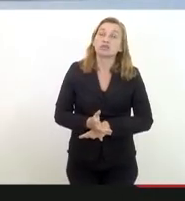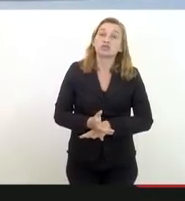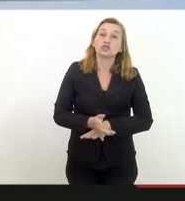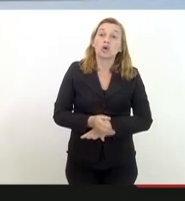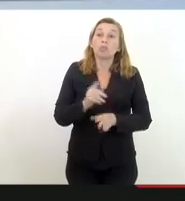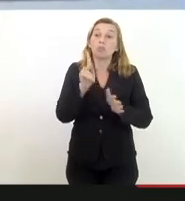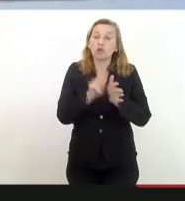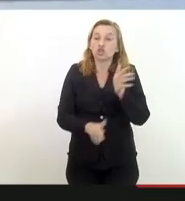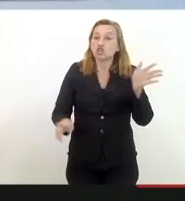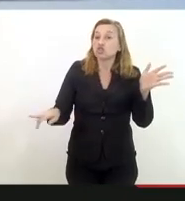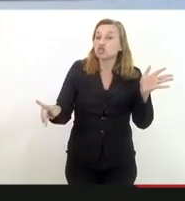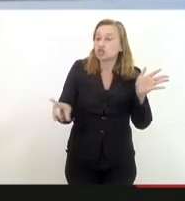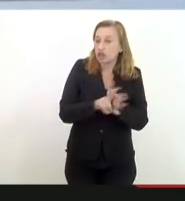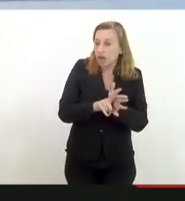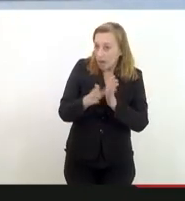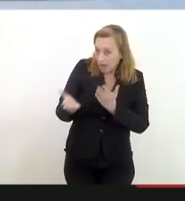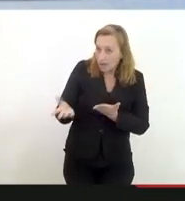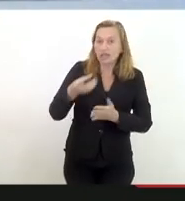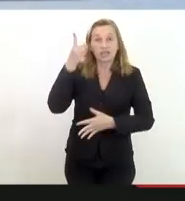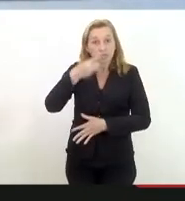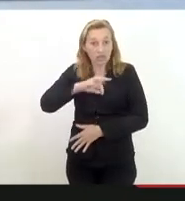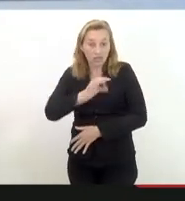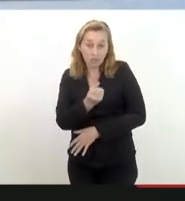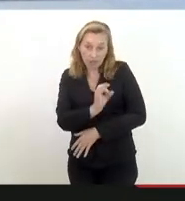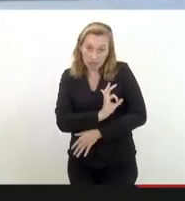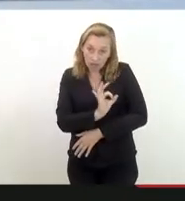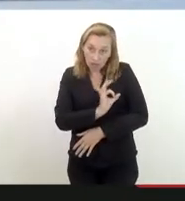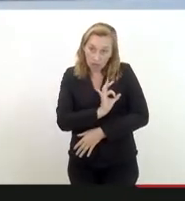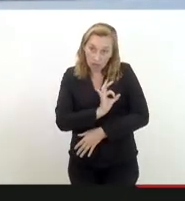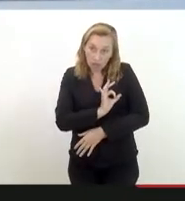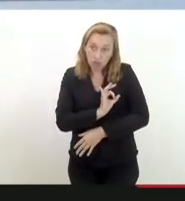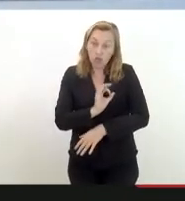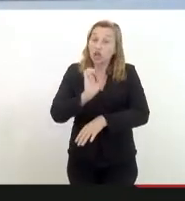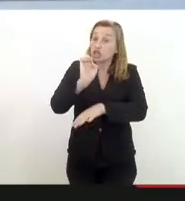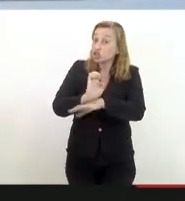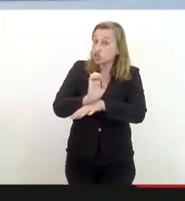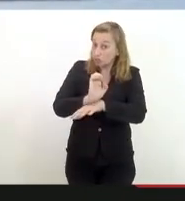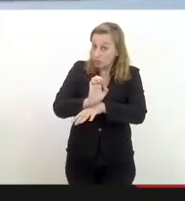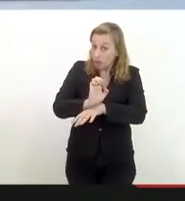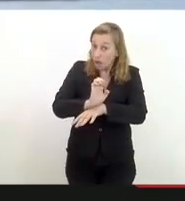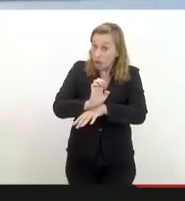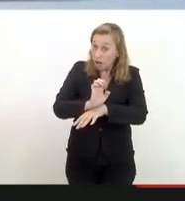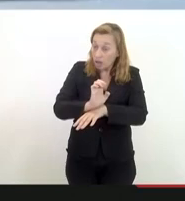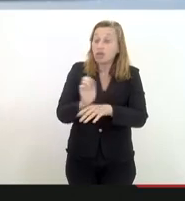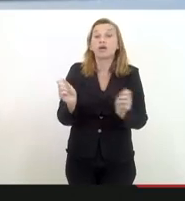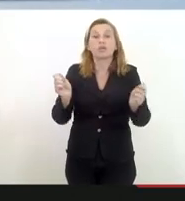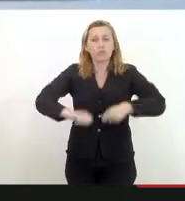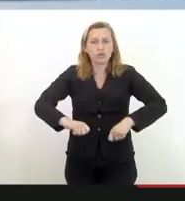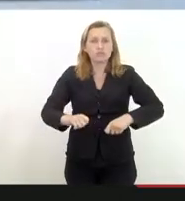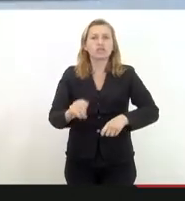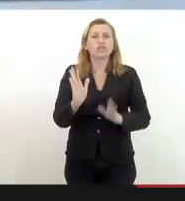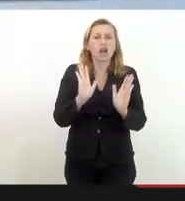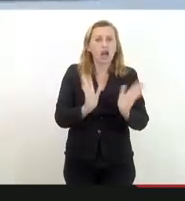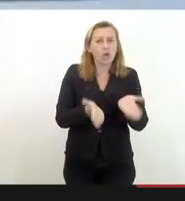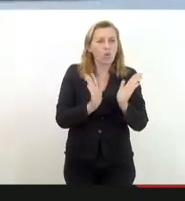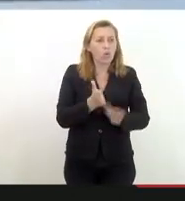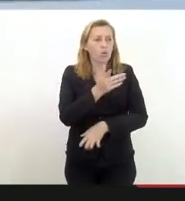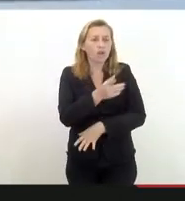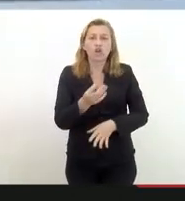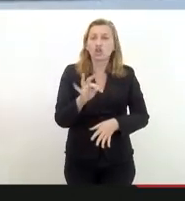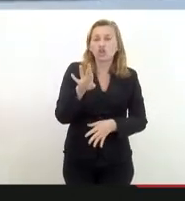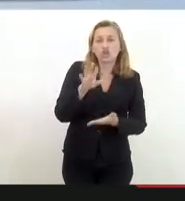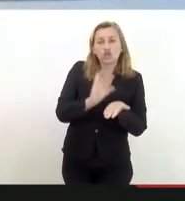projetos de lei como esse da deputada Marta Rocha, de âmbito estadual, que está possibilitando agora que o